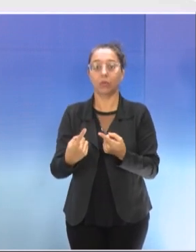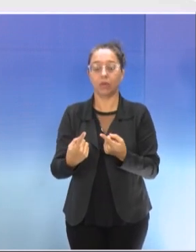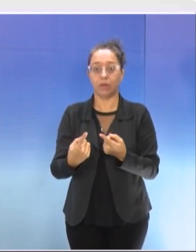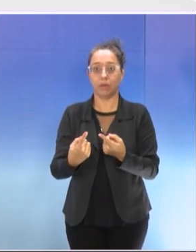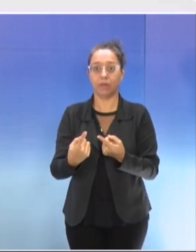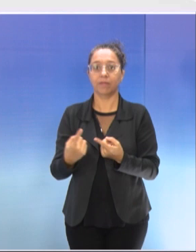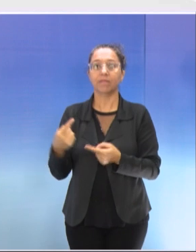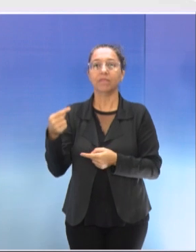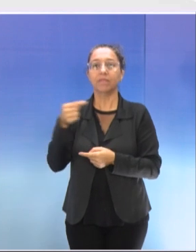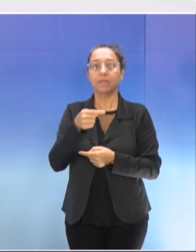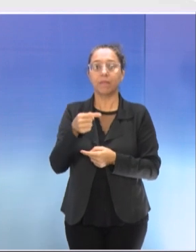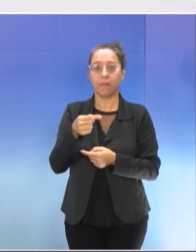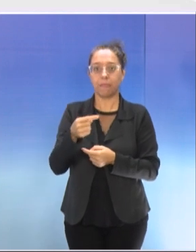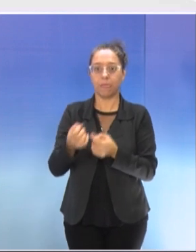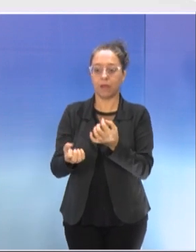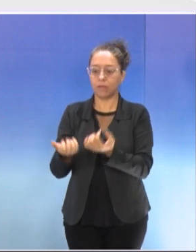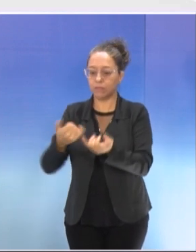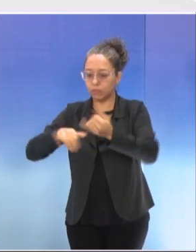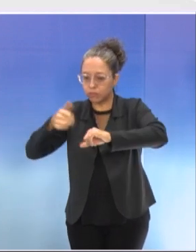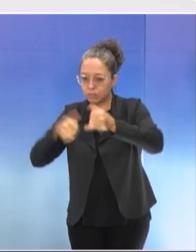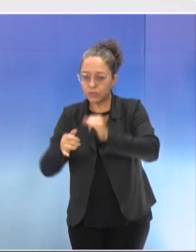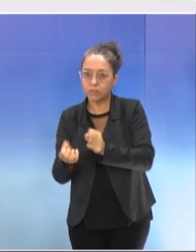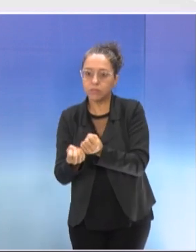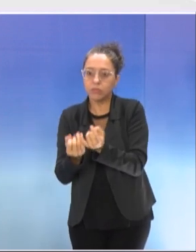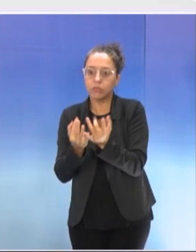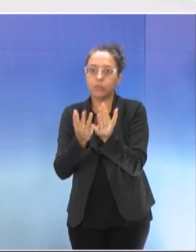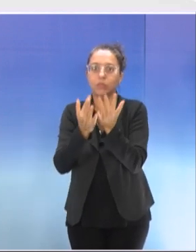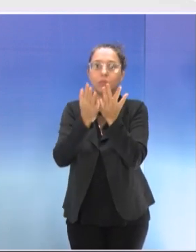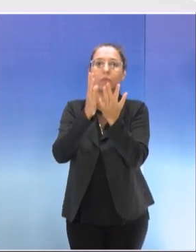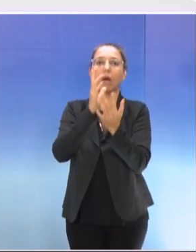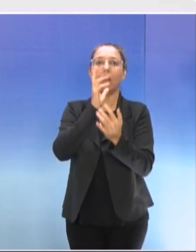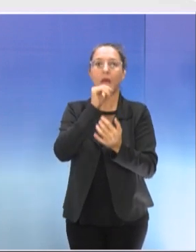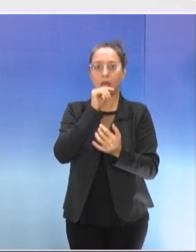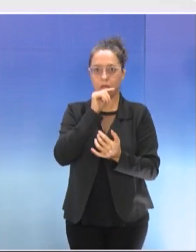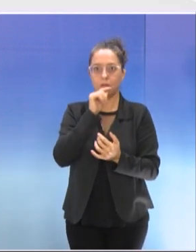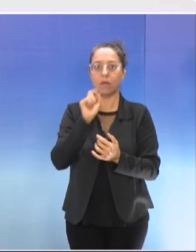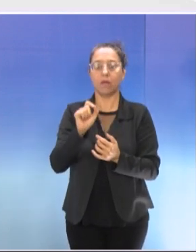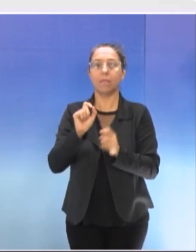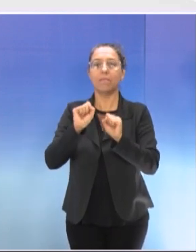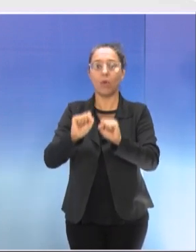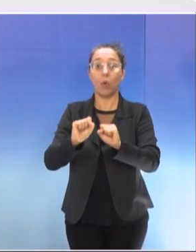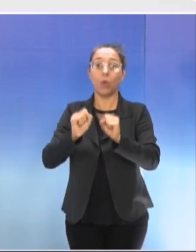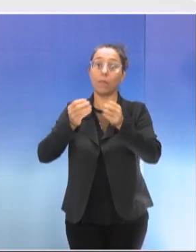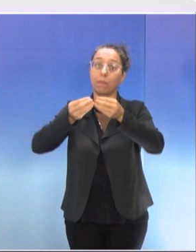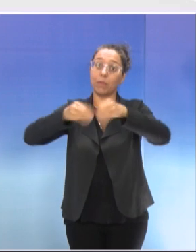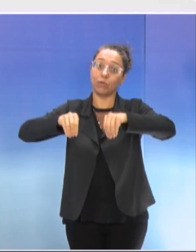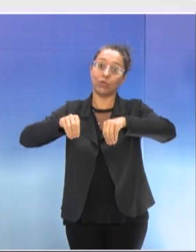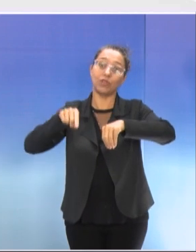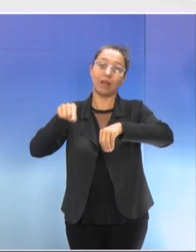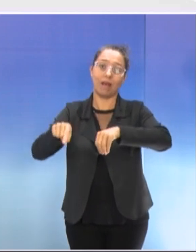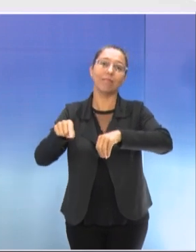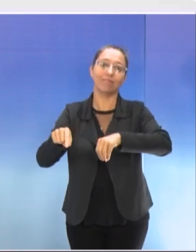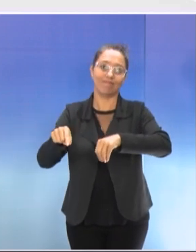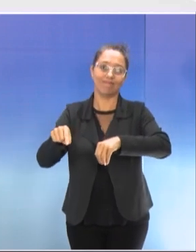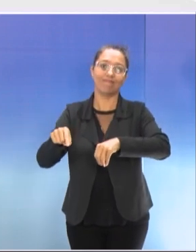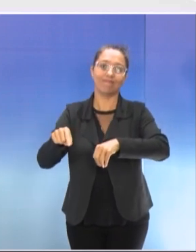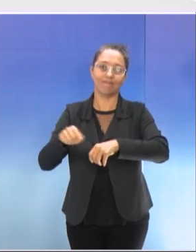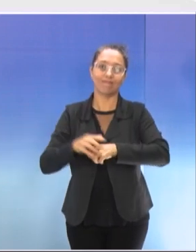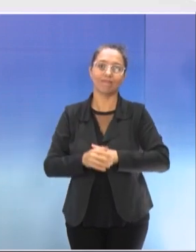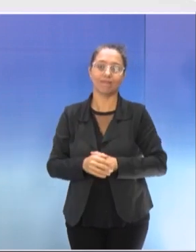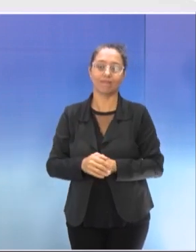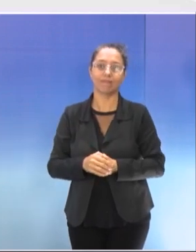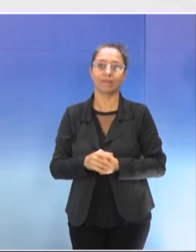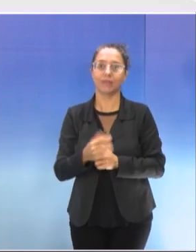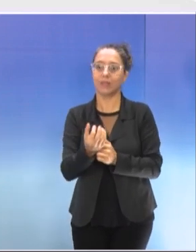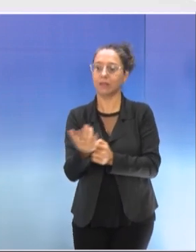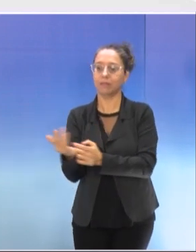essa utilização de solutos voláteis, que vai fazer a evaporação mais rápido, pode prejudicar a matéria-prima,